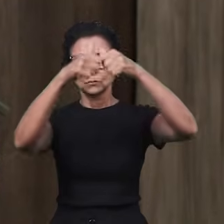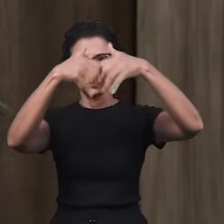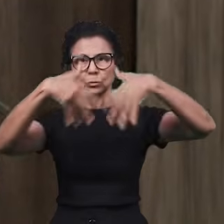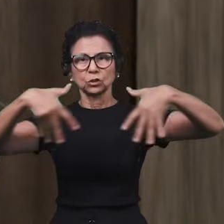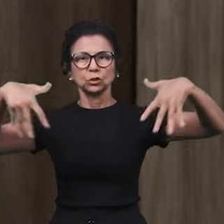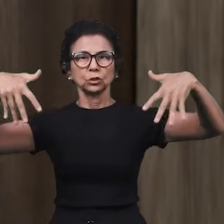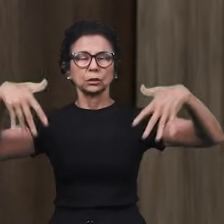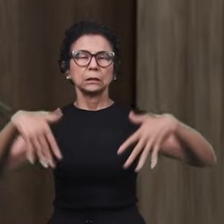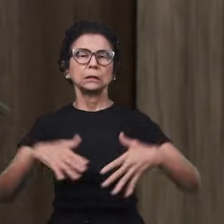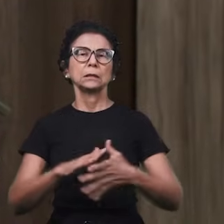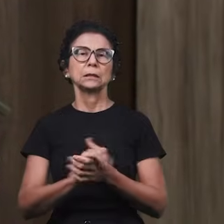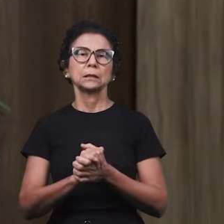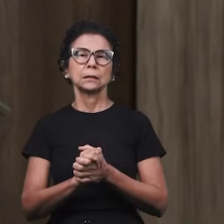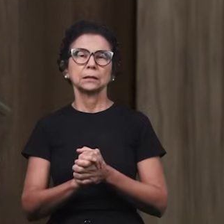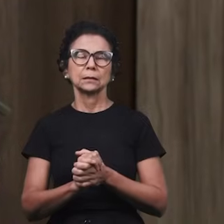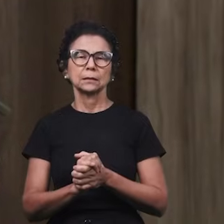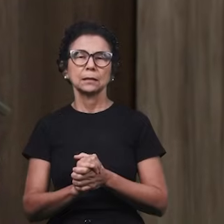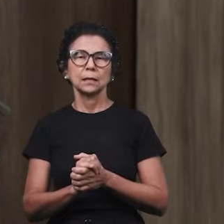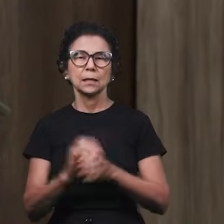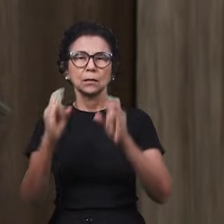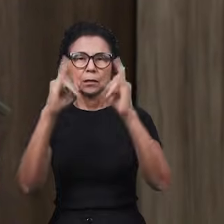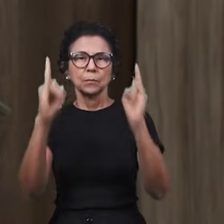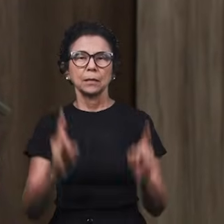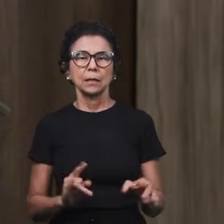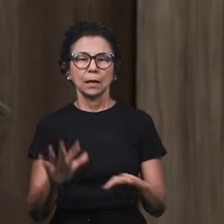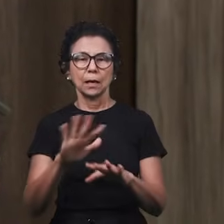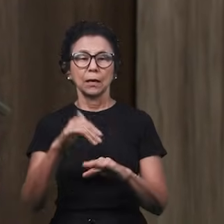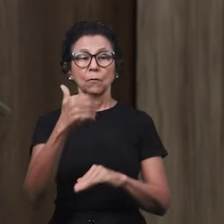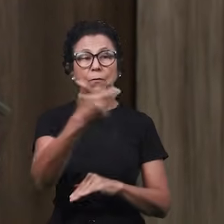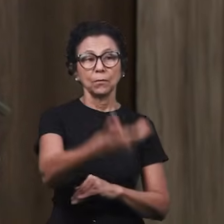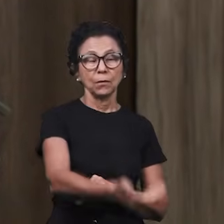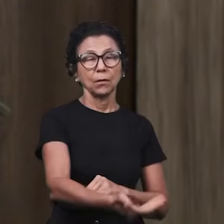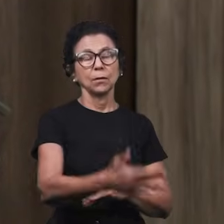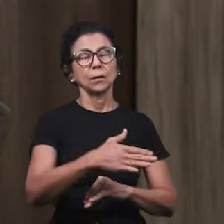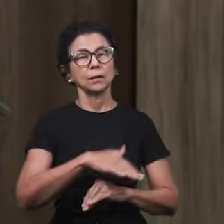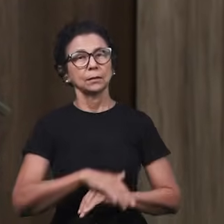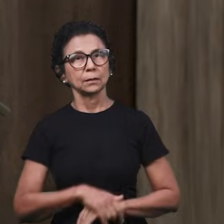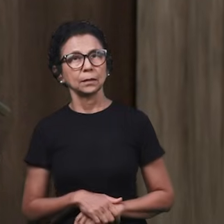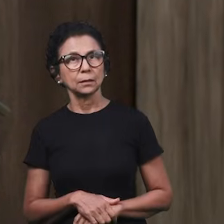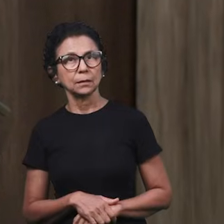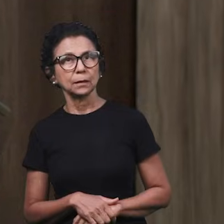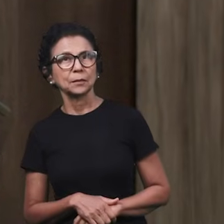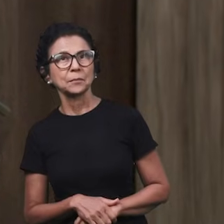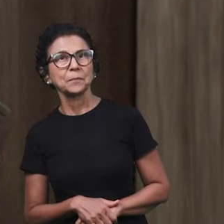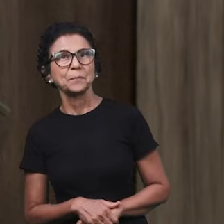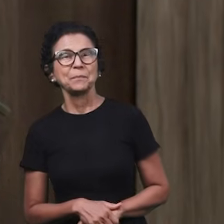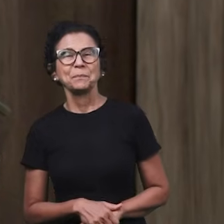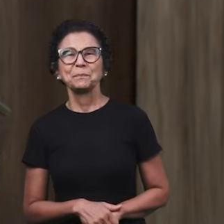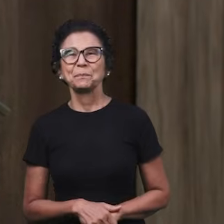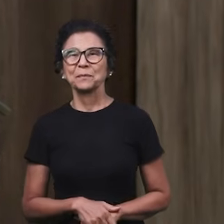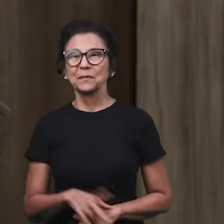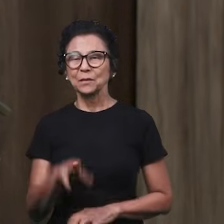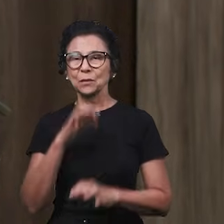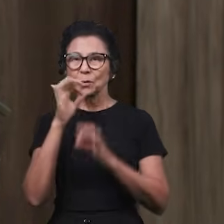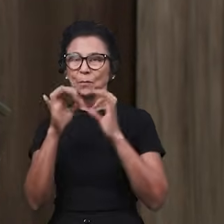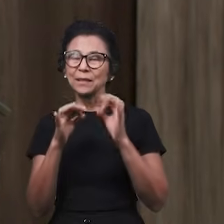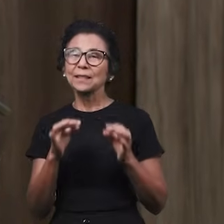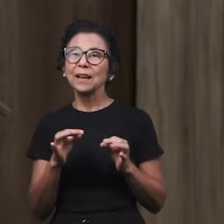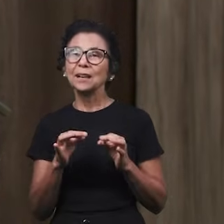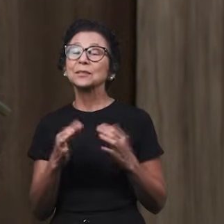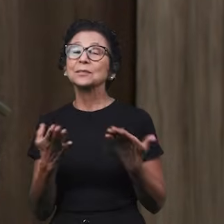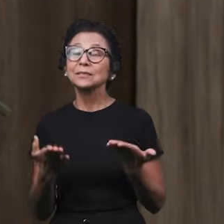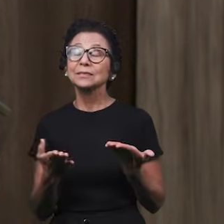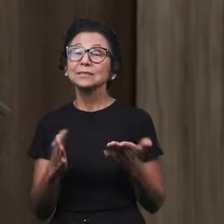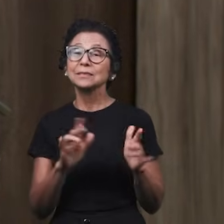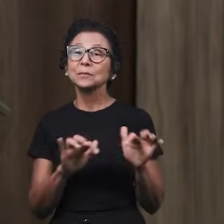sobre o pátio. Então, a gente vai trazer aí alguns elementos do tabernáculo. E se tiverem dúvida, deixa aqui no comentário quais são as dúvidas do tabernáculo